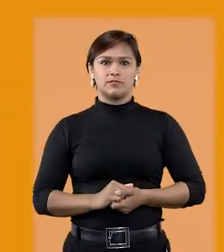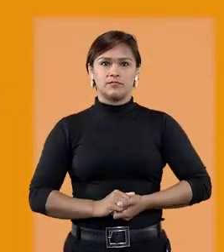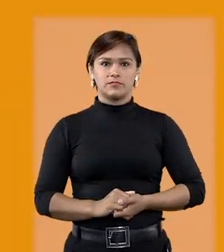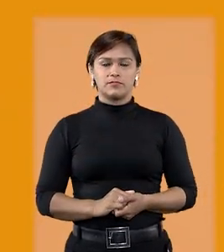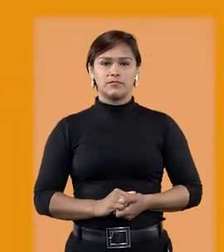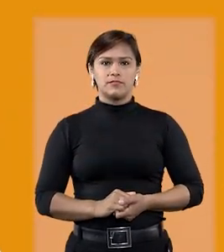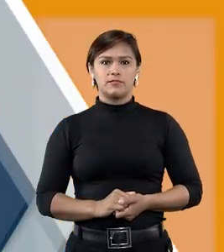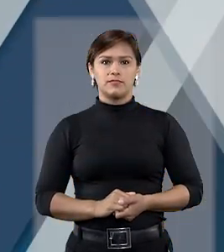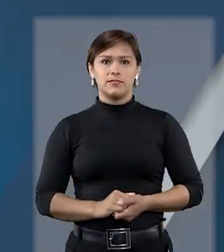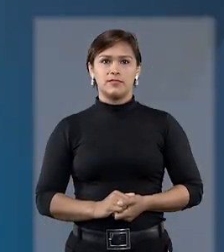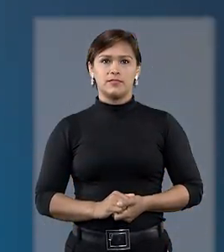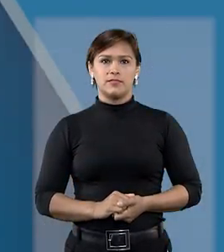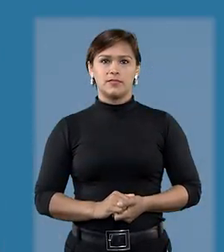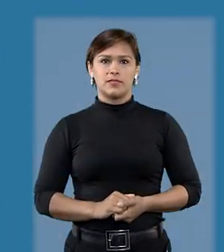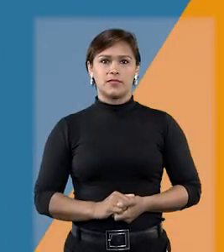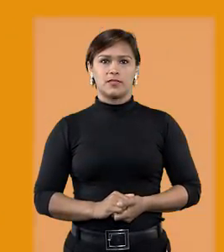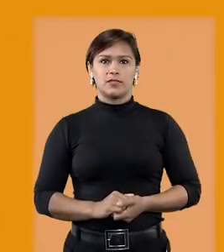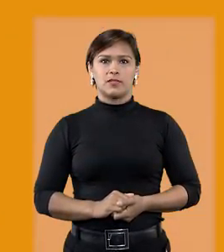agora.